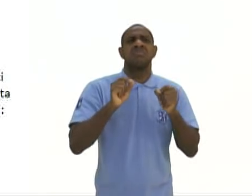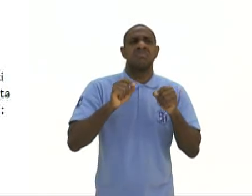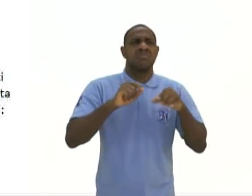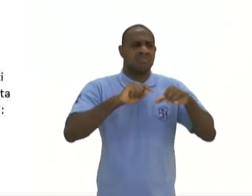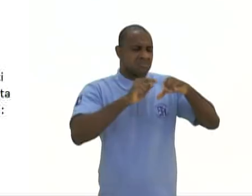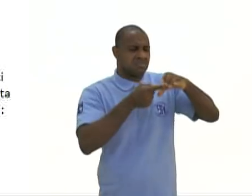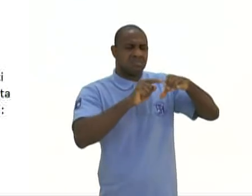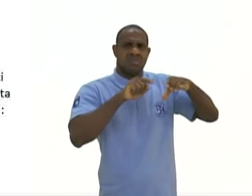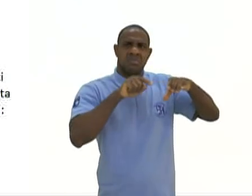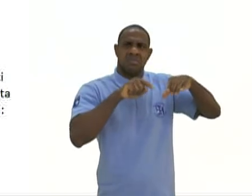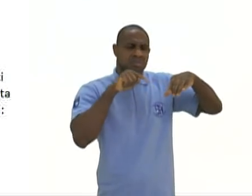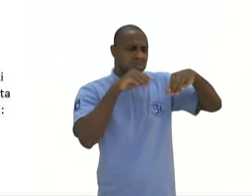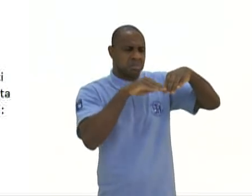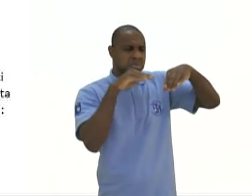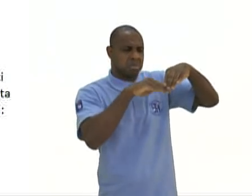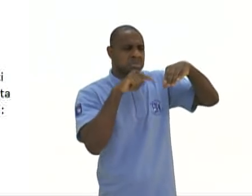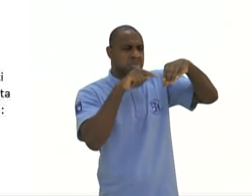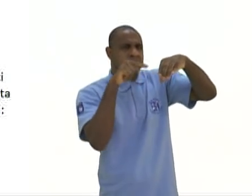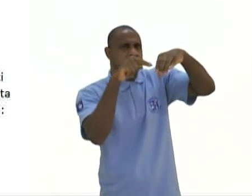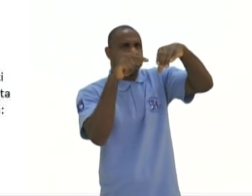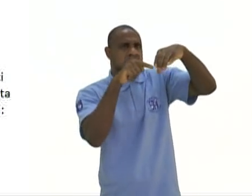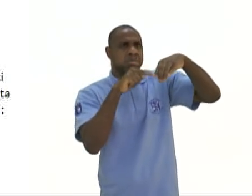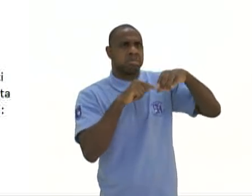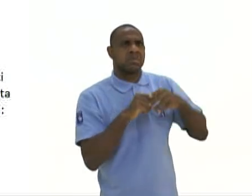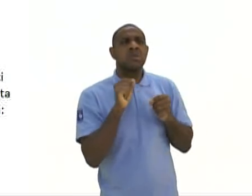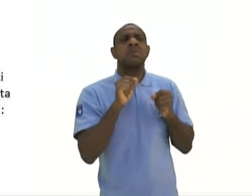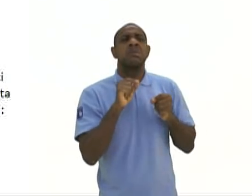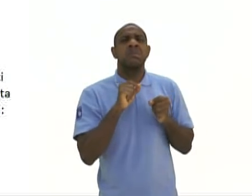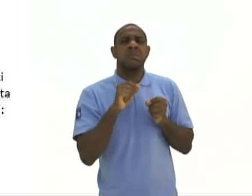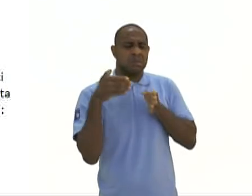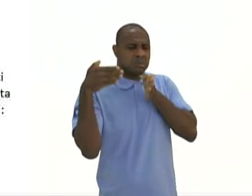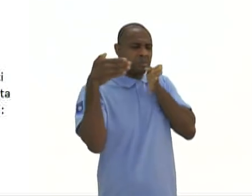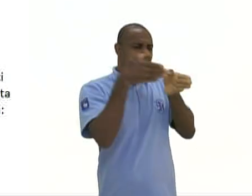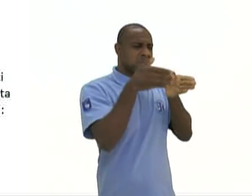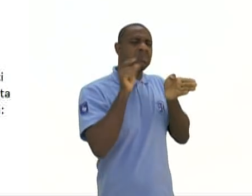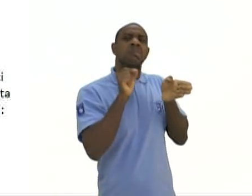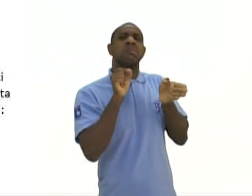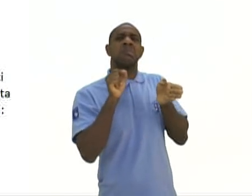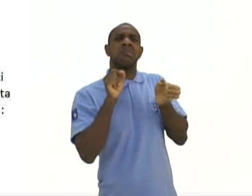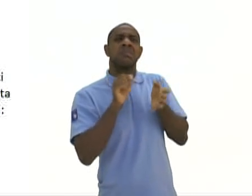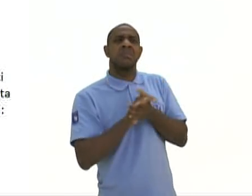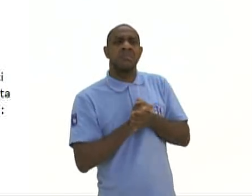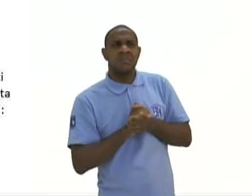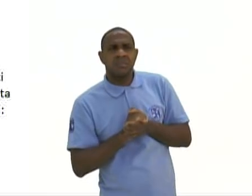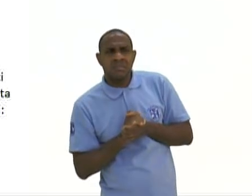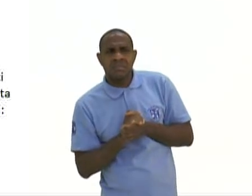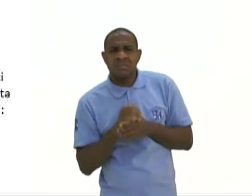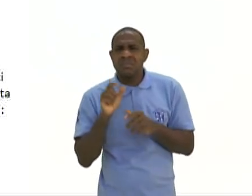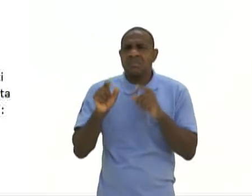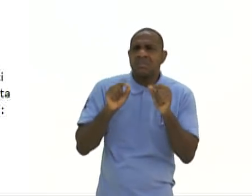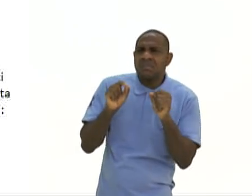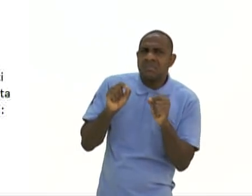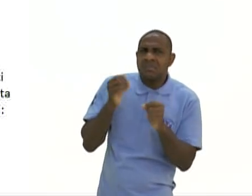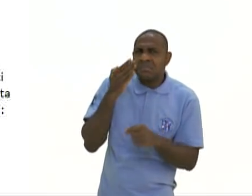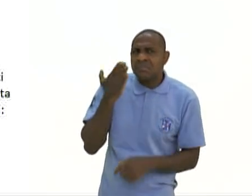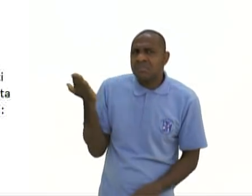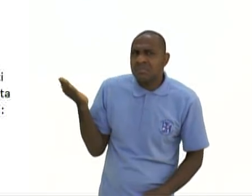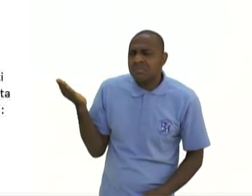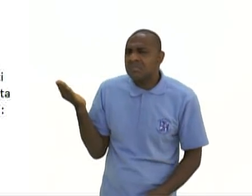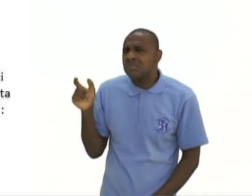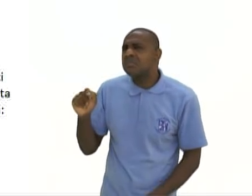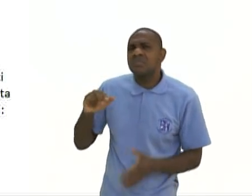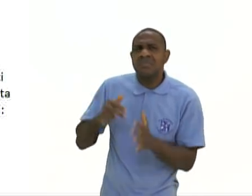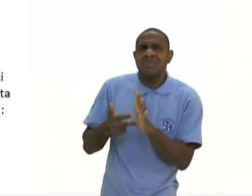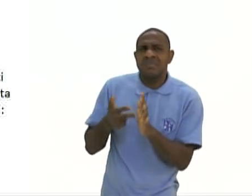O que vocês acham, hein, galerinha? O que colocavam, será aí? E é grande, hein? Olha mais,